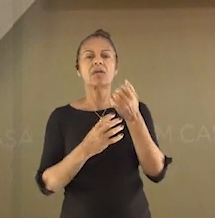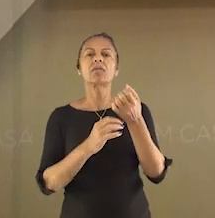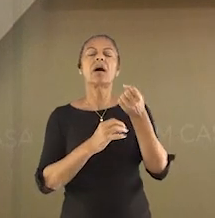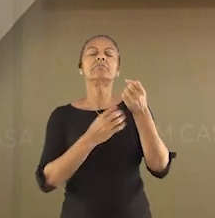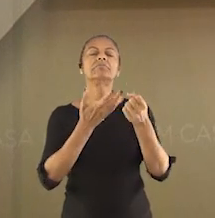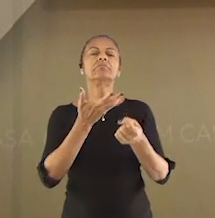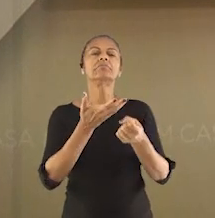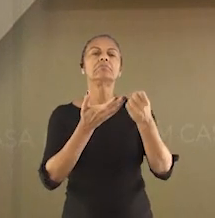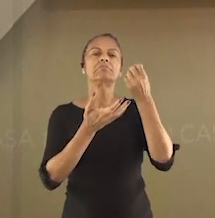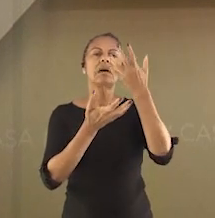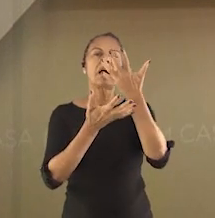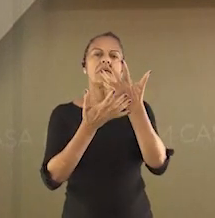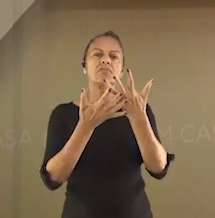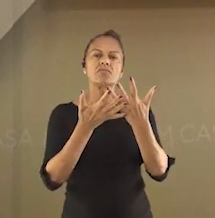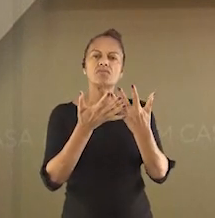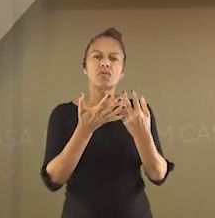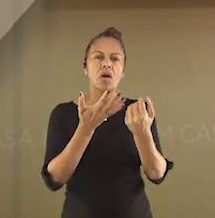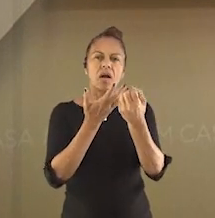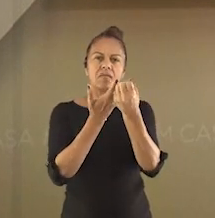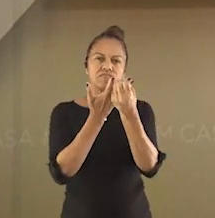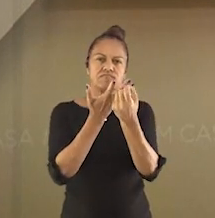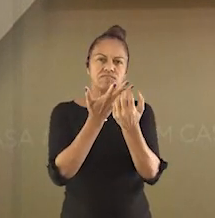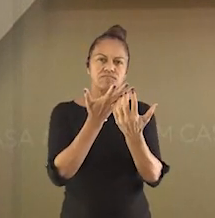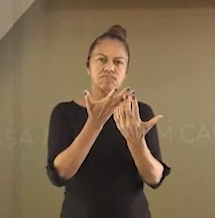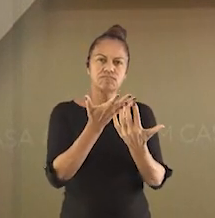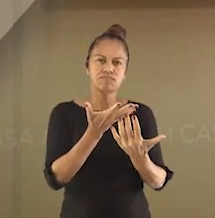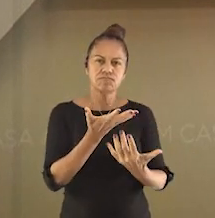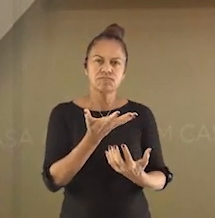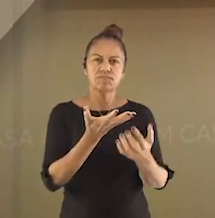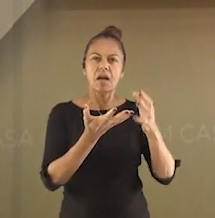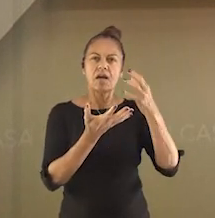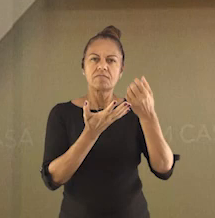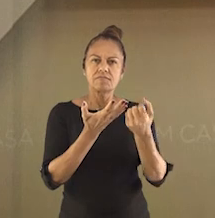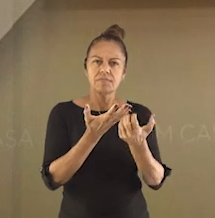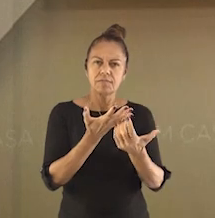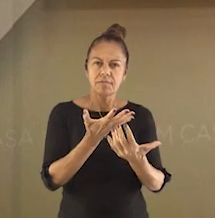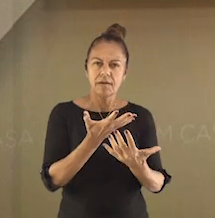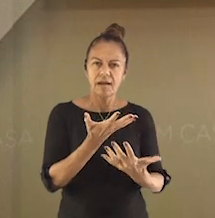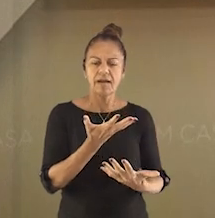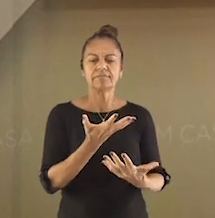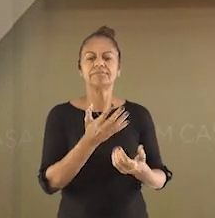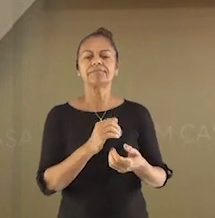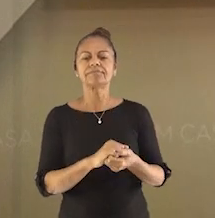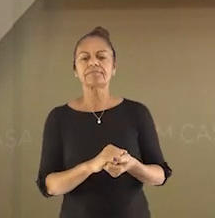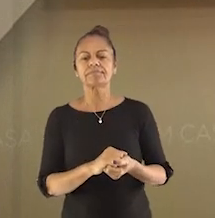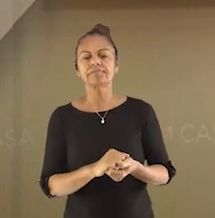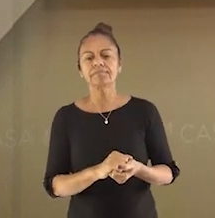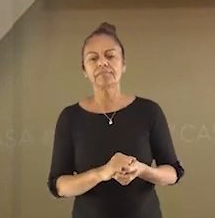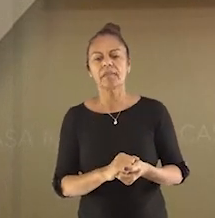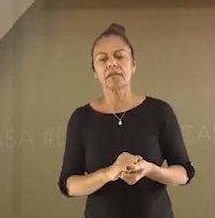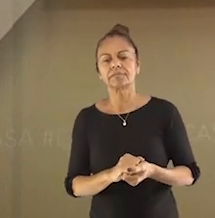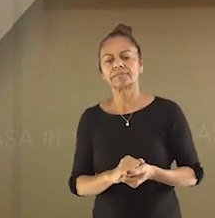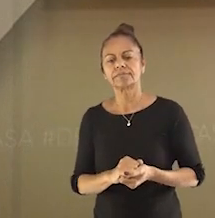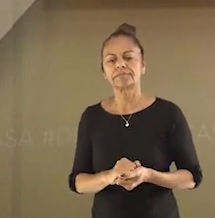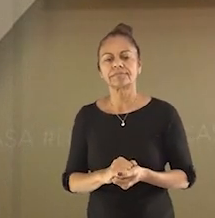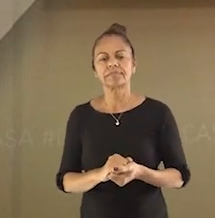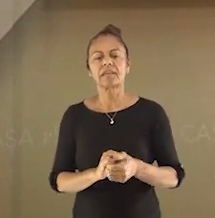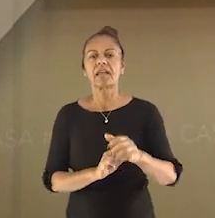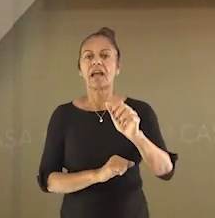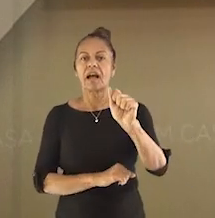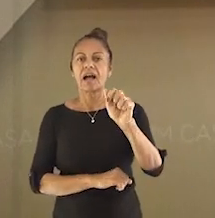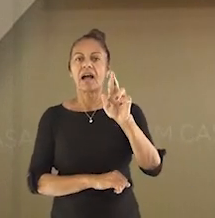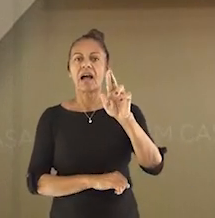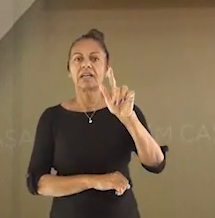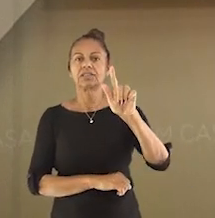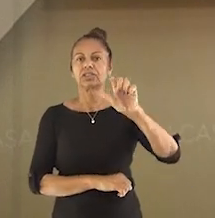facilidade. O argiloso, que apresenta uma grande quantidade de argila, e o solo umífero, que